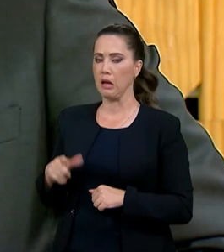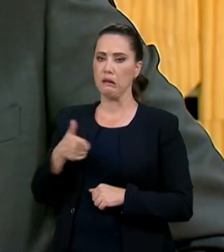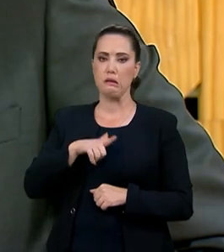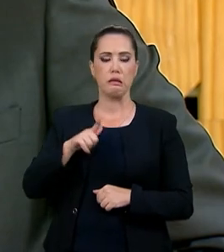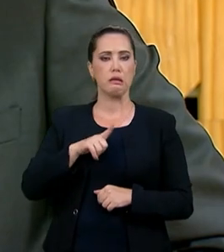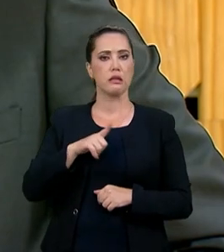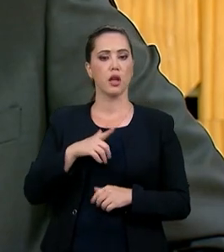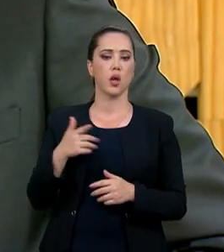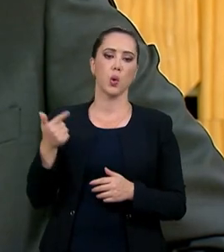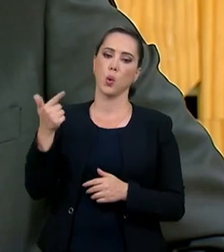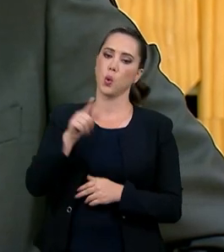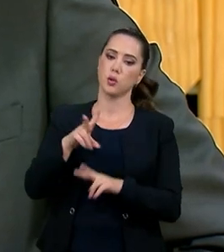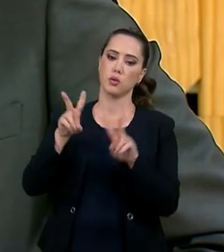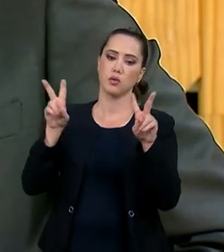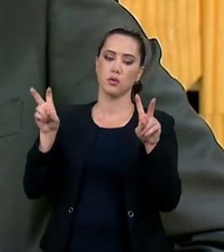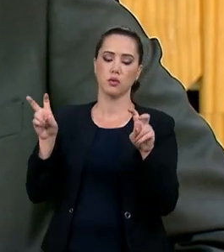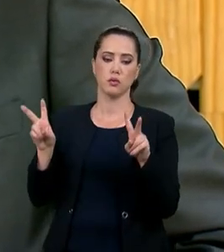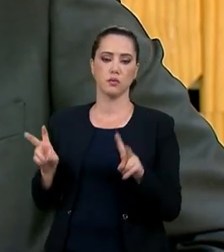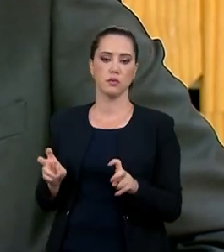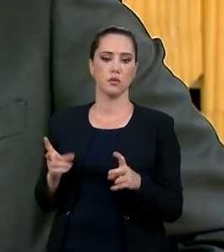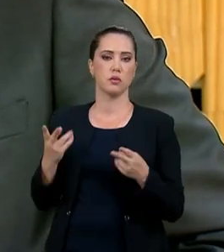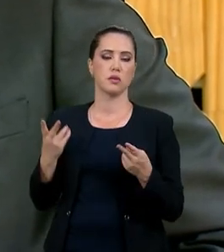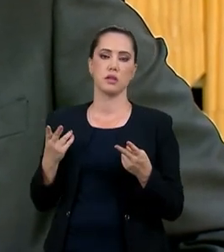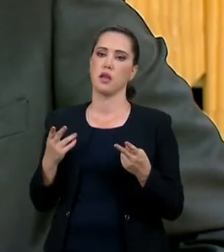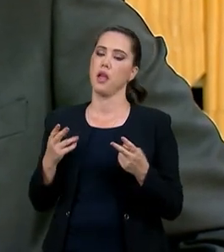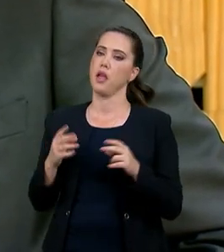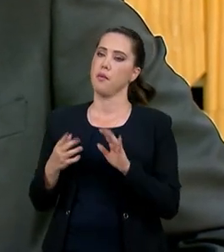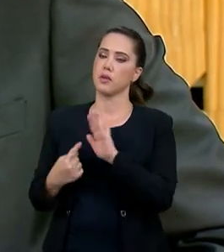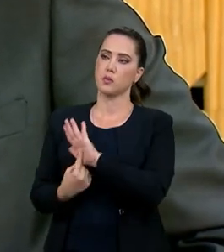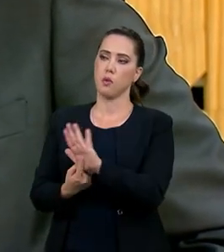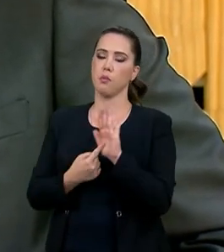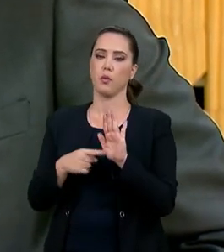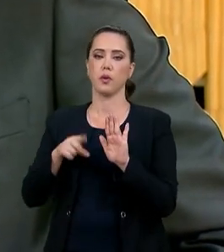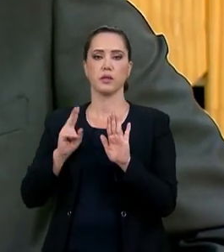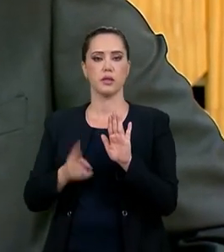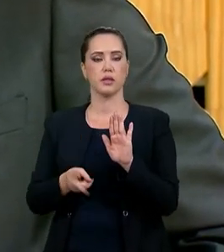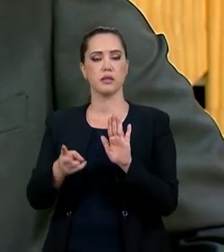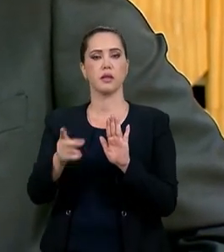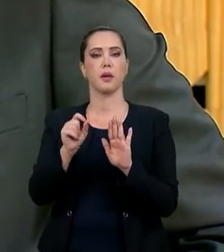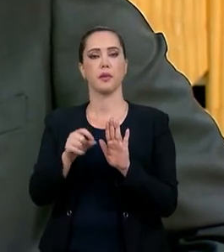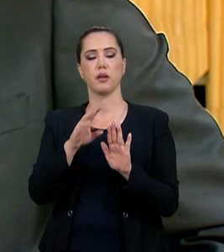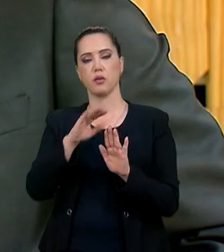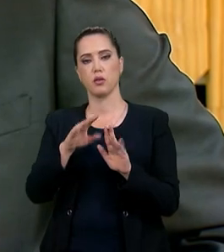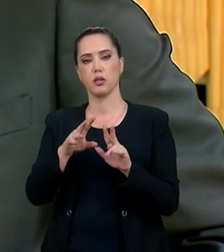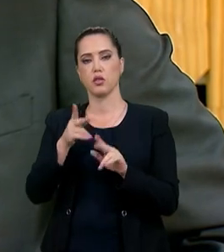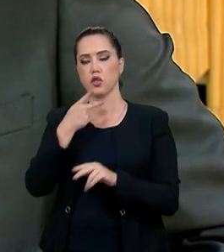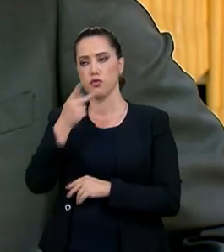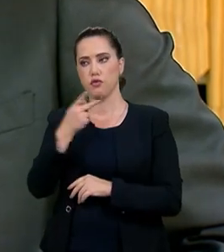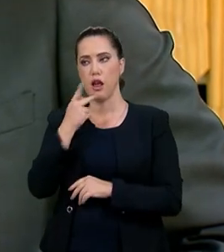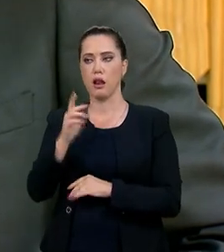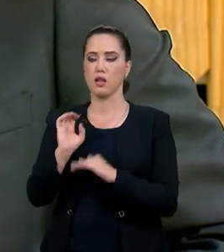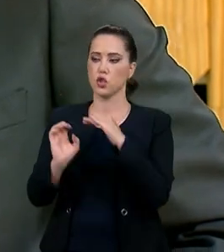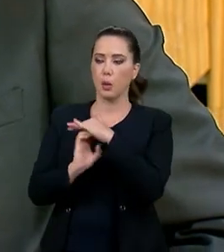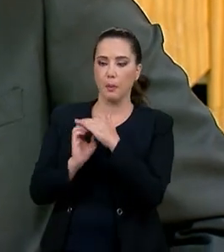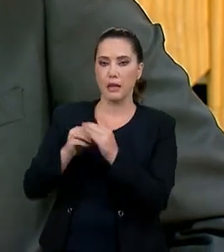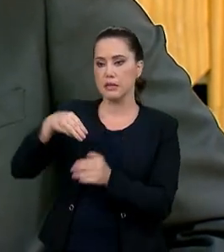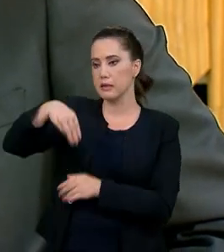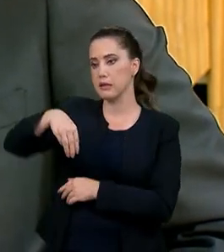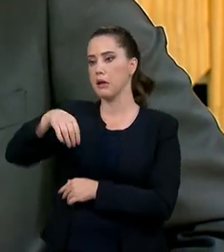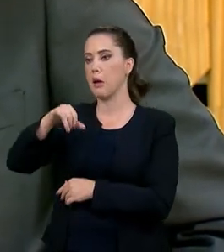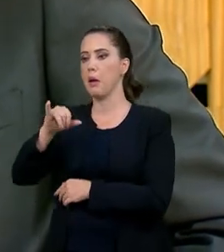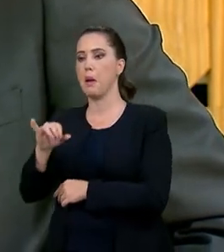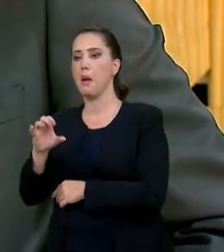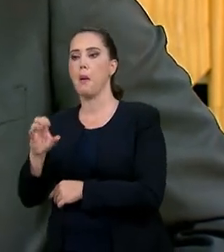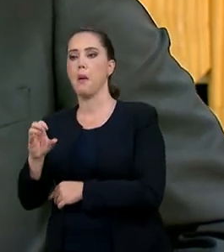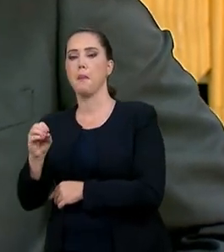são colocados na mesa quando a gente fala de micro e pequenas empresas, na verdade, quando a gente fala do capitalismo